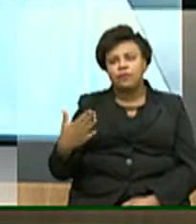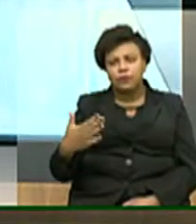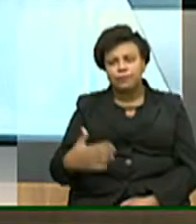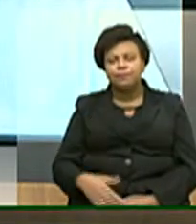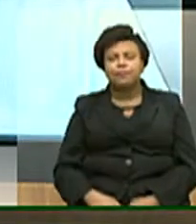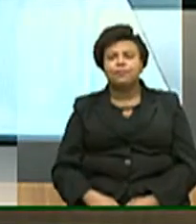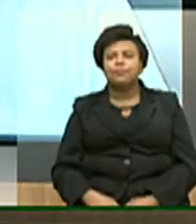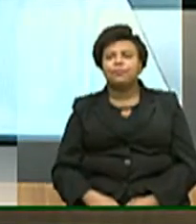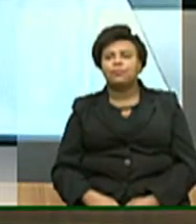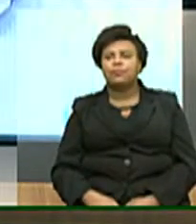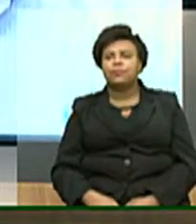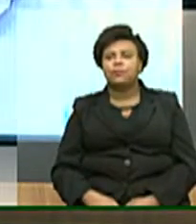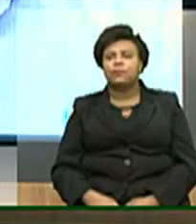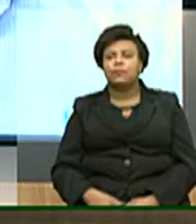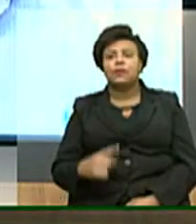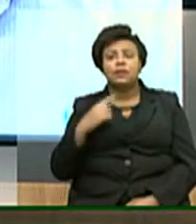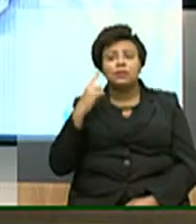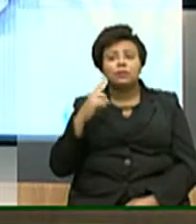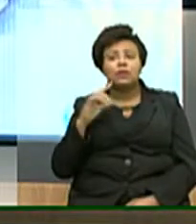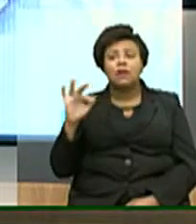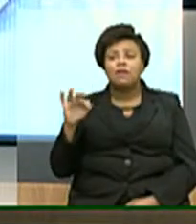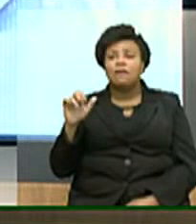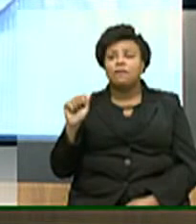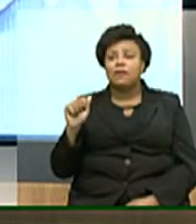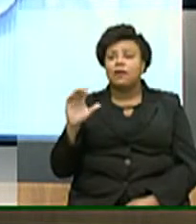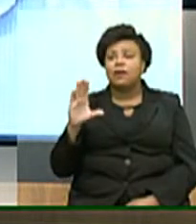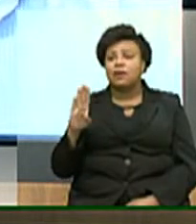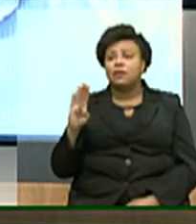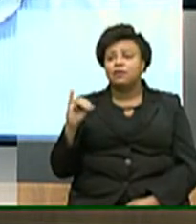Favorável, senhor presidente. Deputado Fábio Branco.